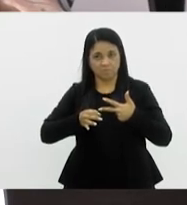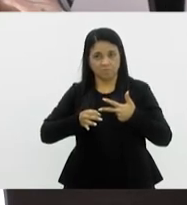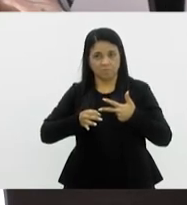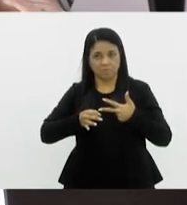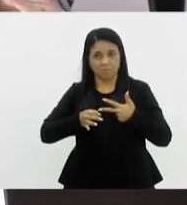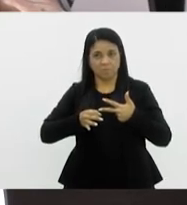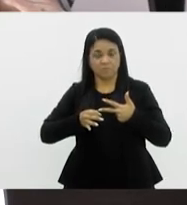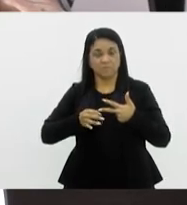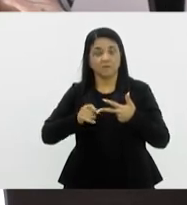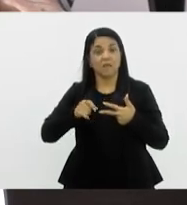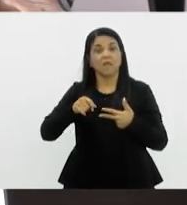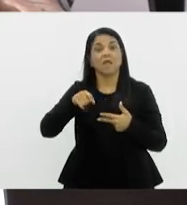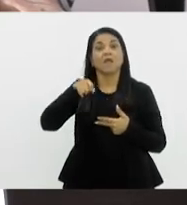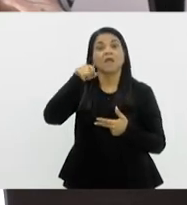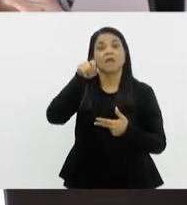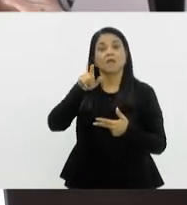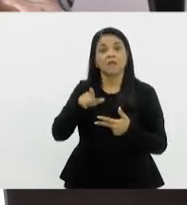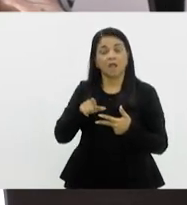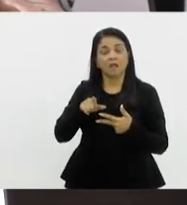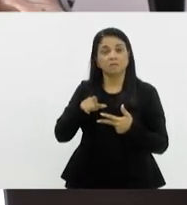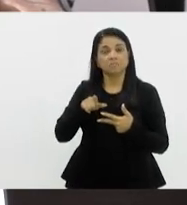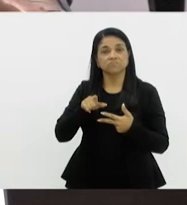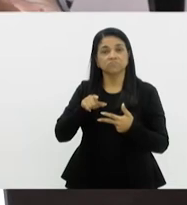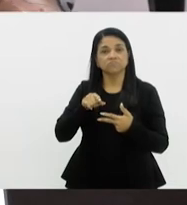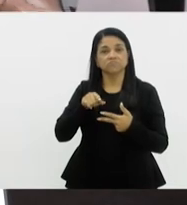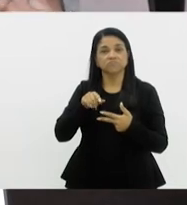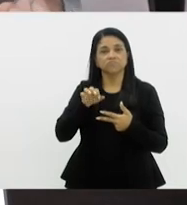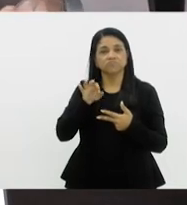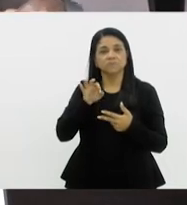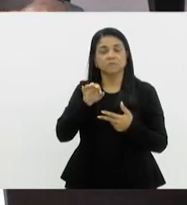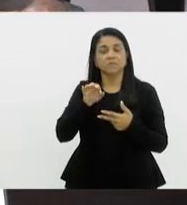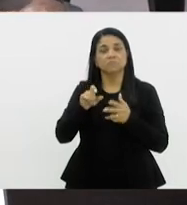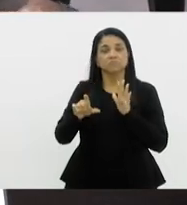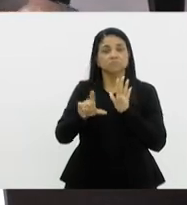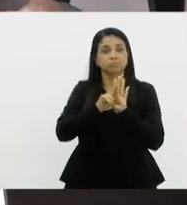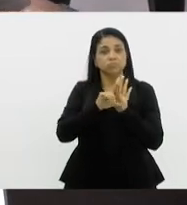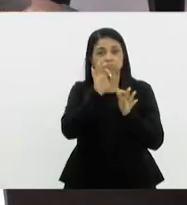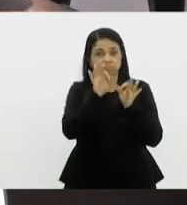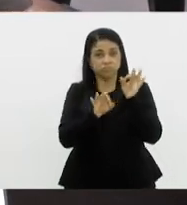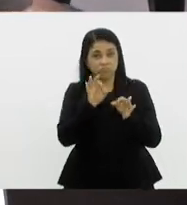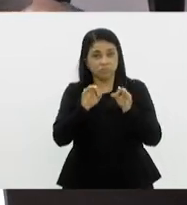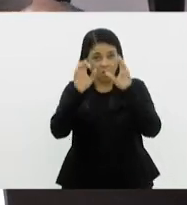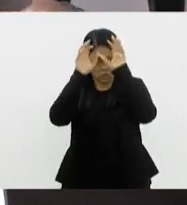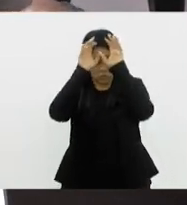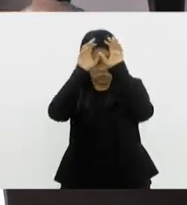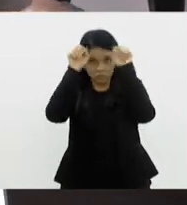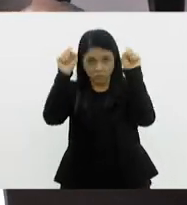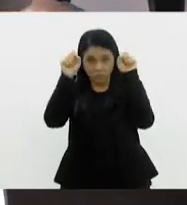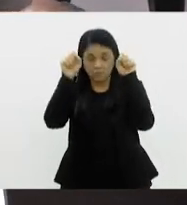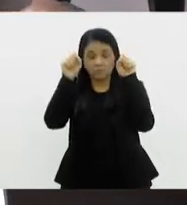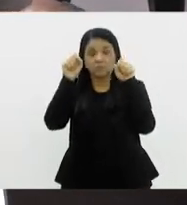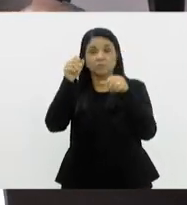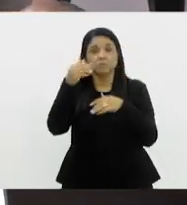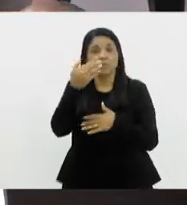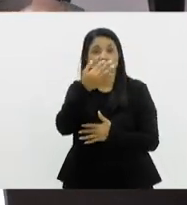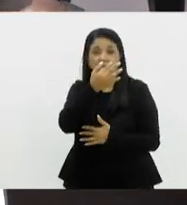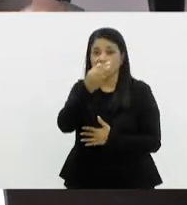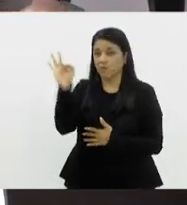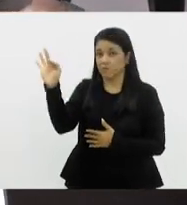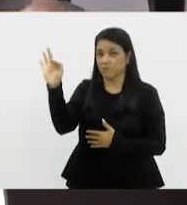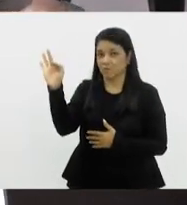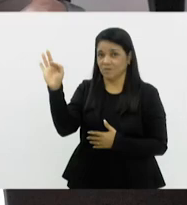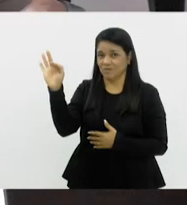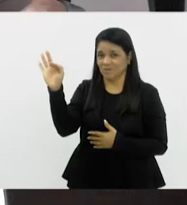E quem firma jurisprudência é o Supremo Tribunal Federal, não